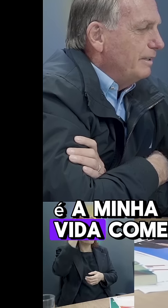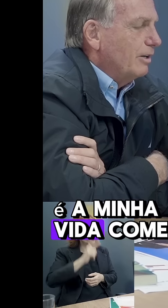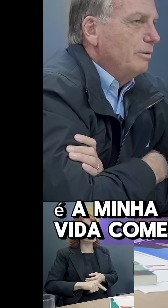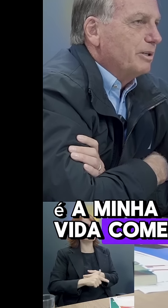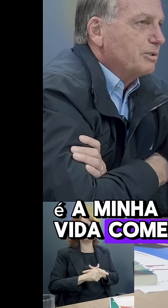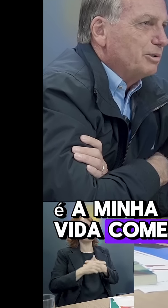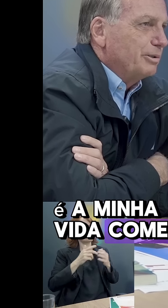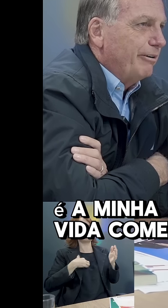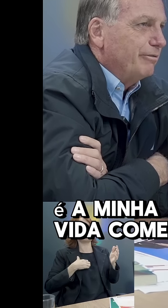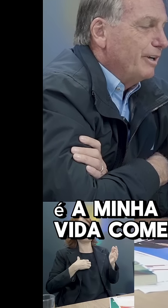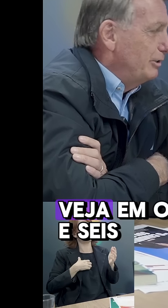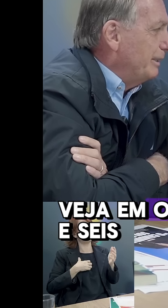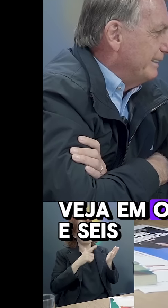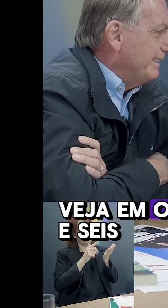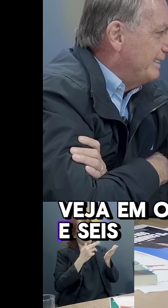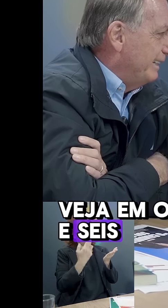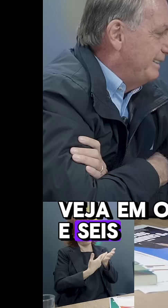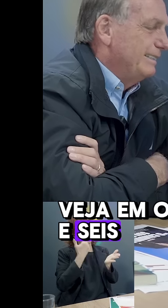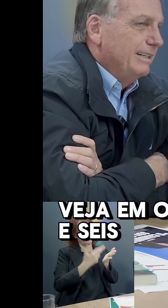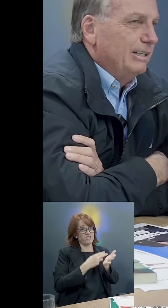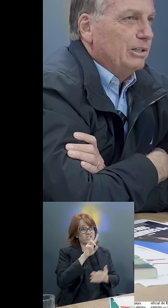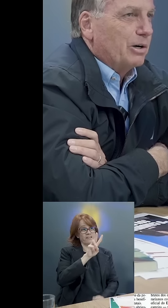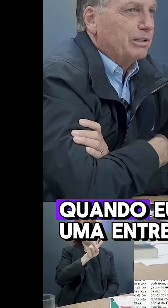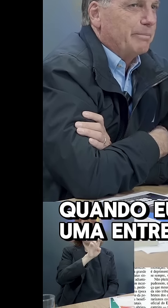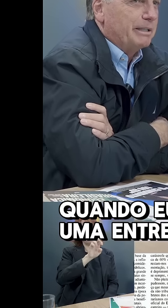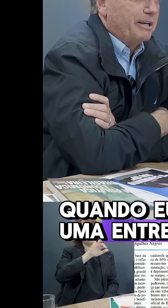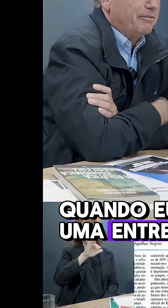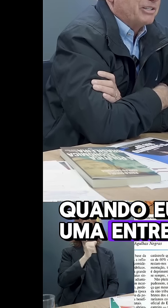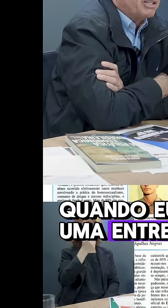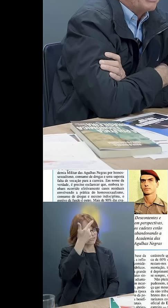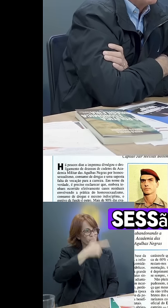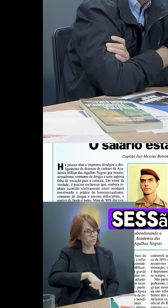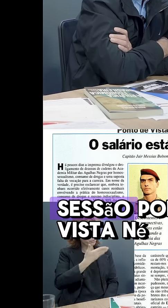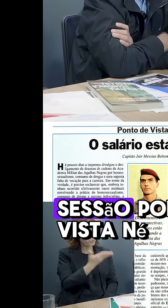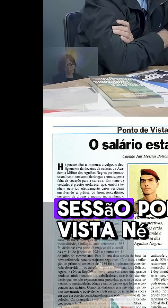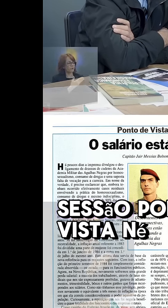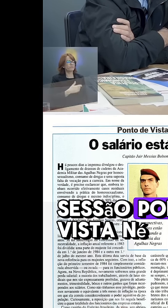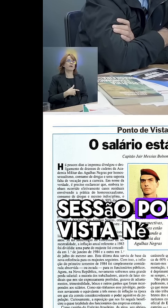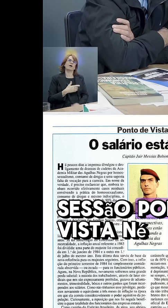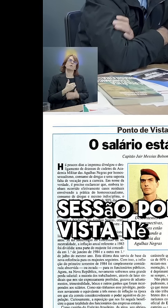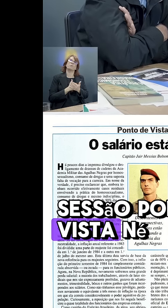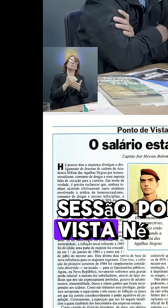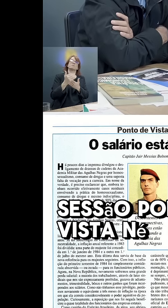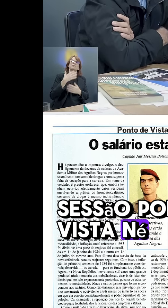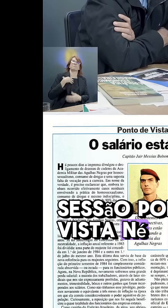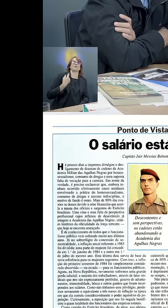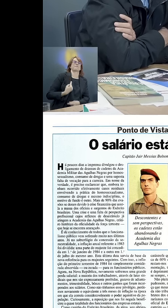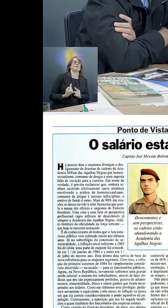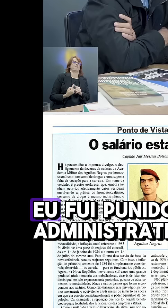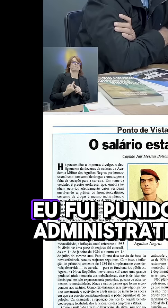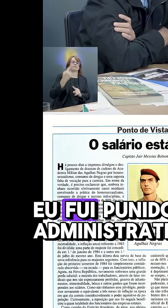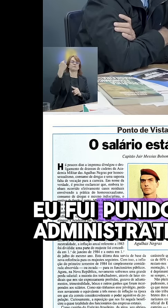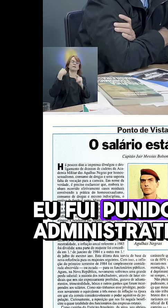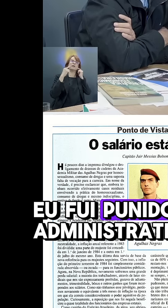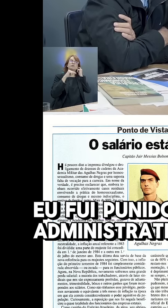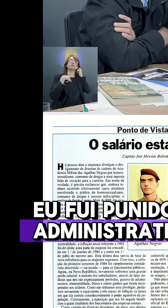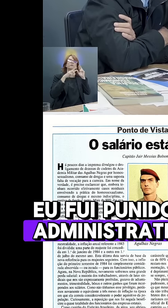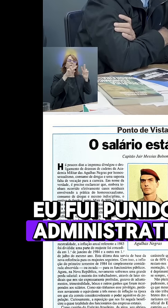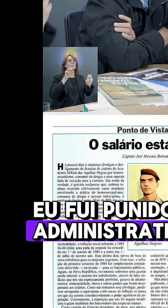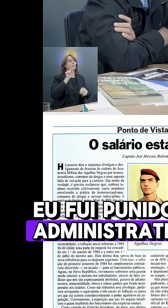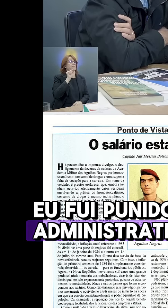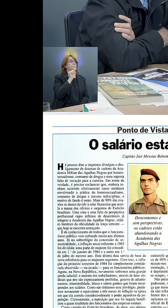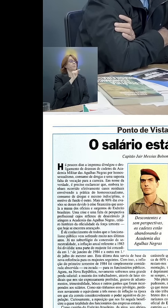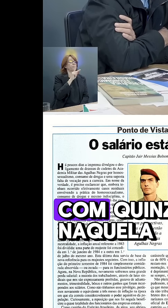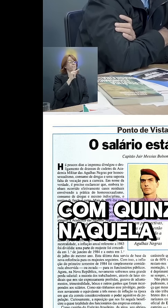é a minha vida começou na Veja em 86 quando eu dei uma entrevista sessão ponto de vista né eu fui punido